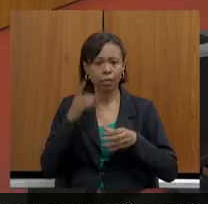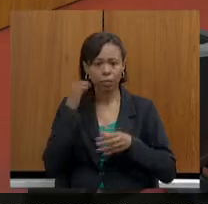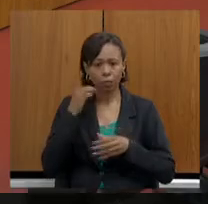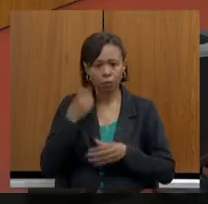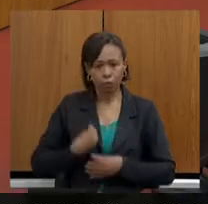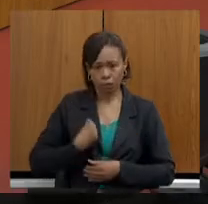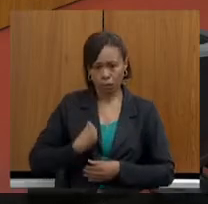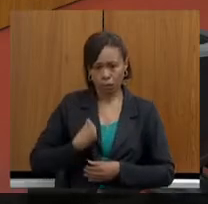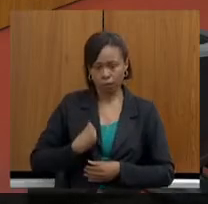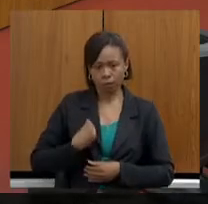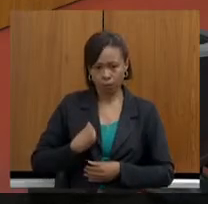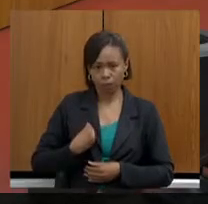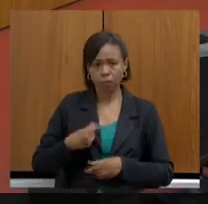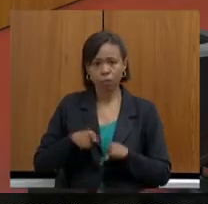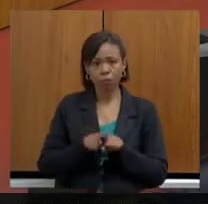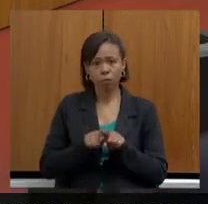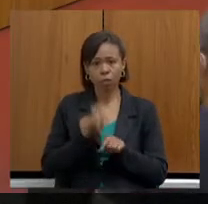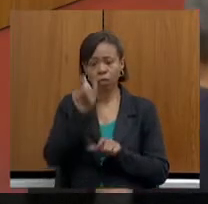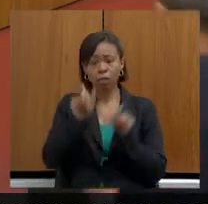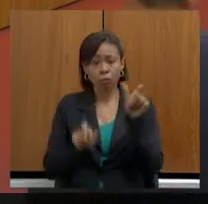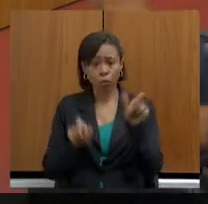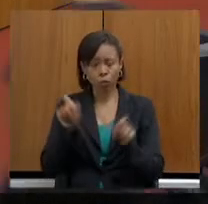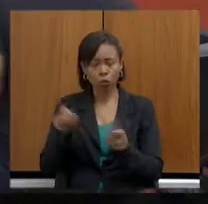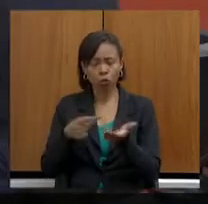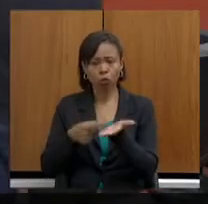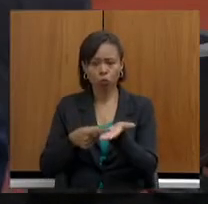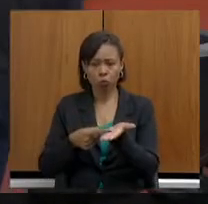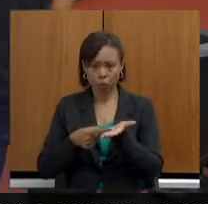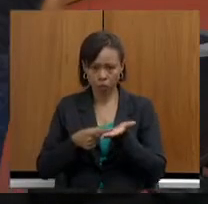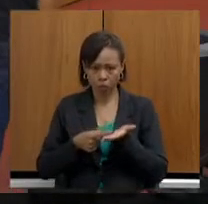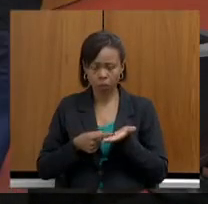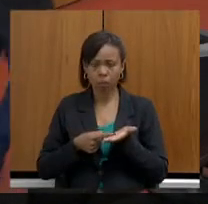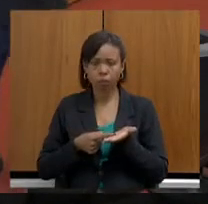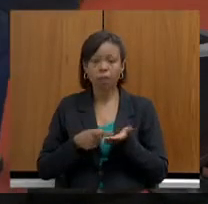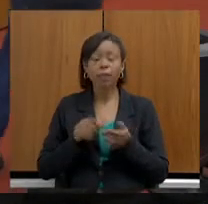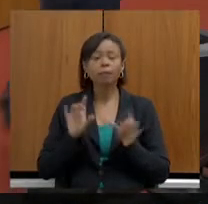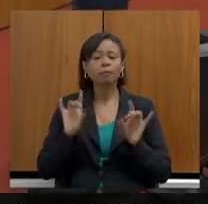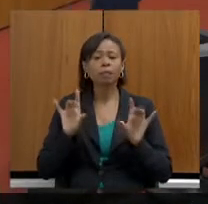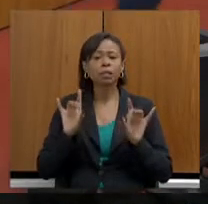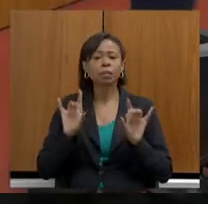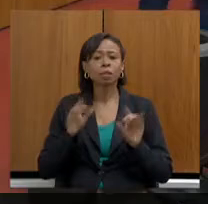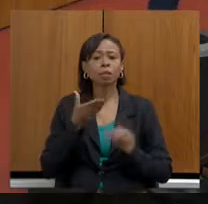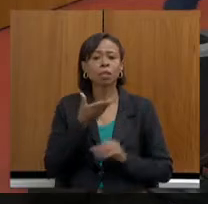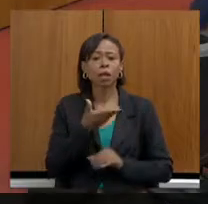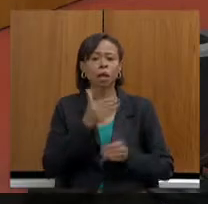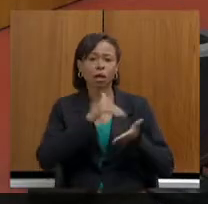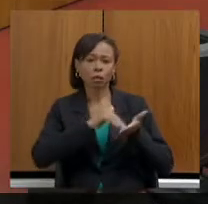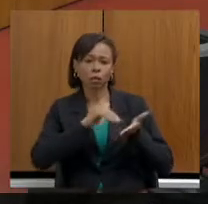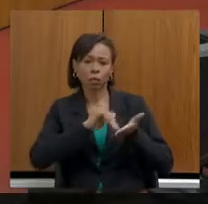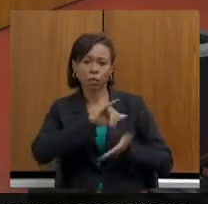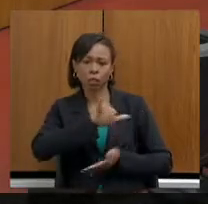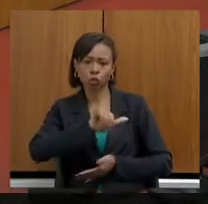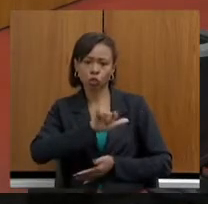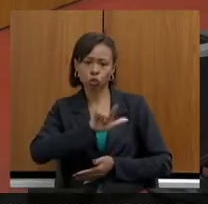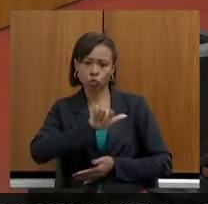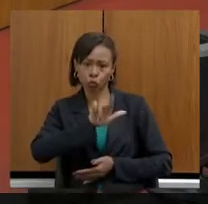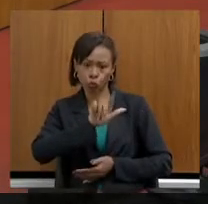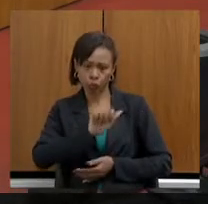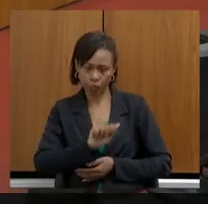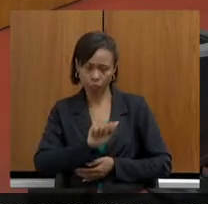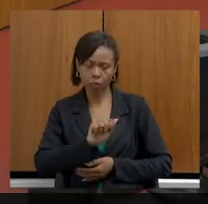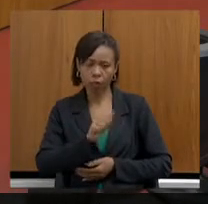presentes aos convidados faço aqui um cumprimento especial a secretária Júlia Santana